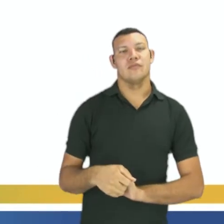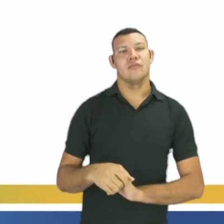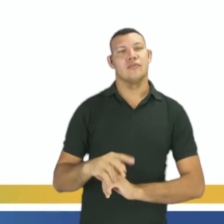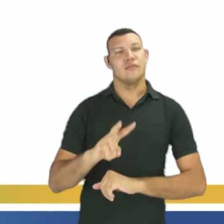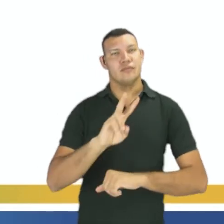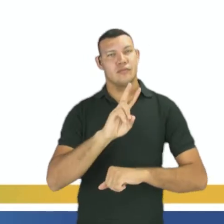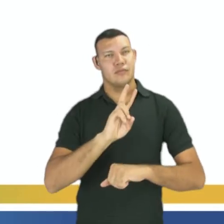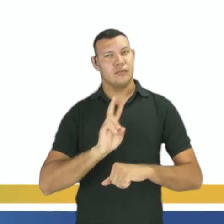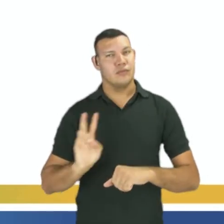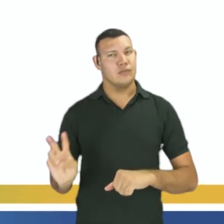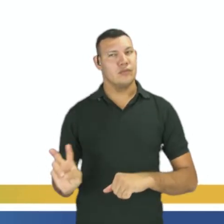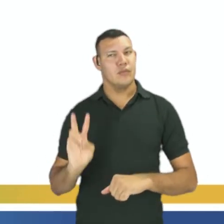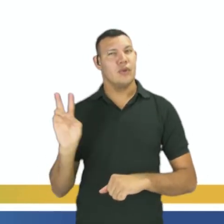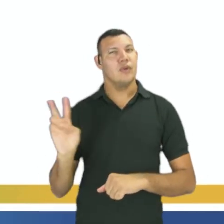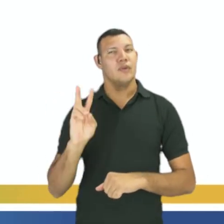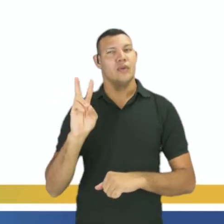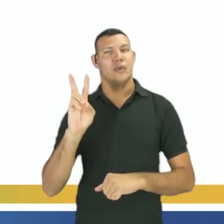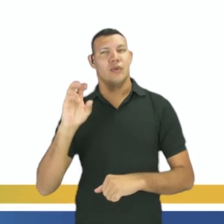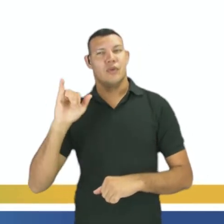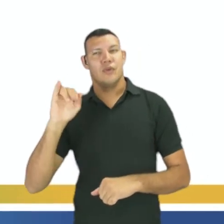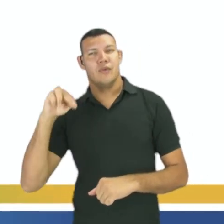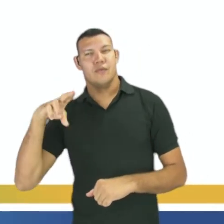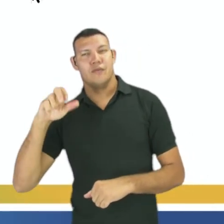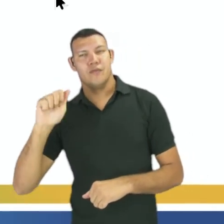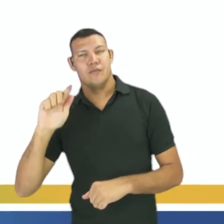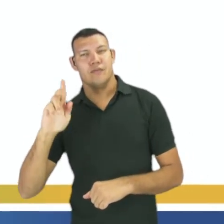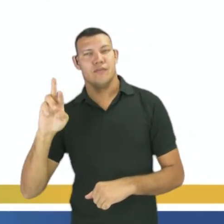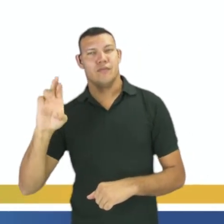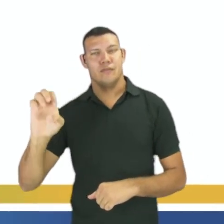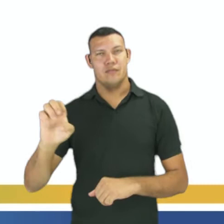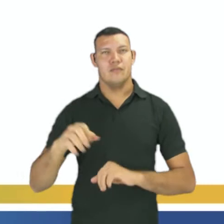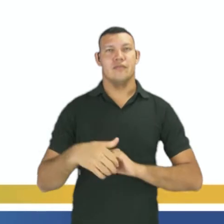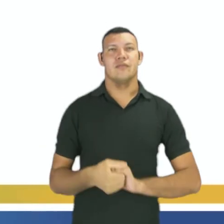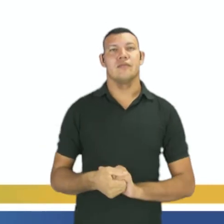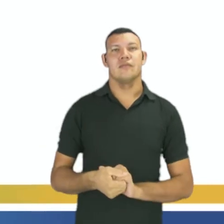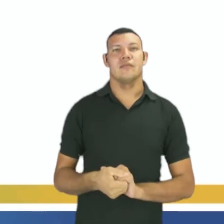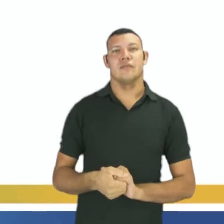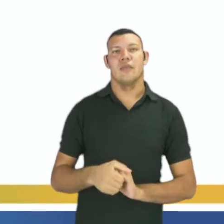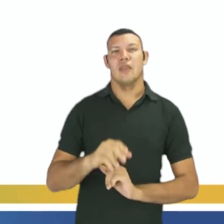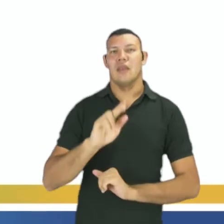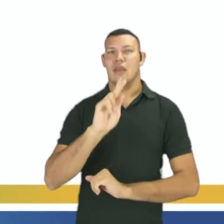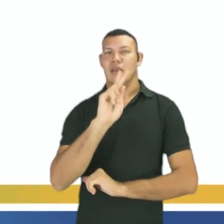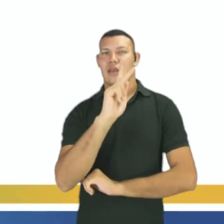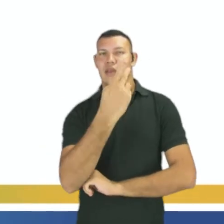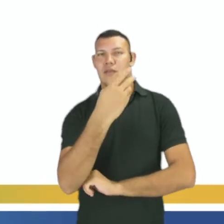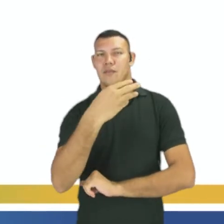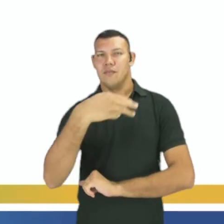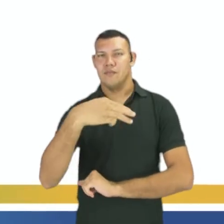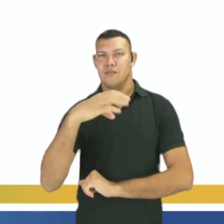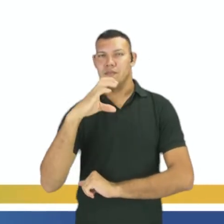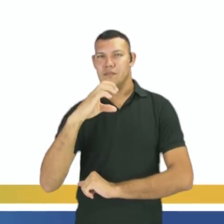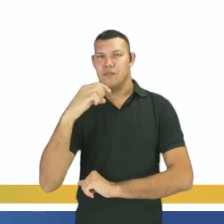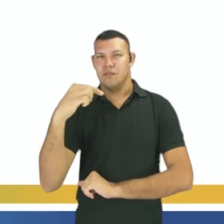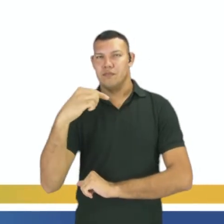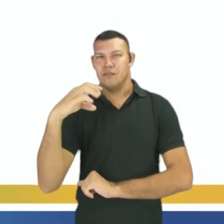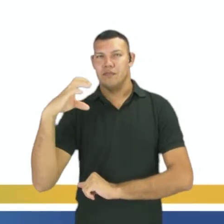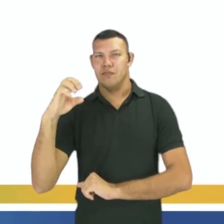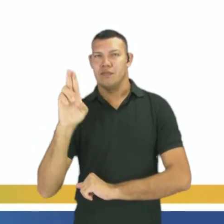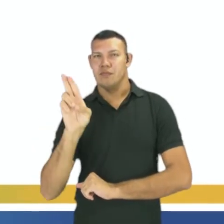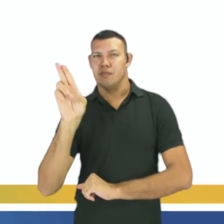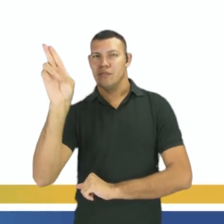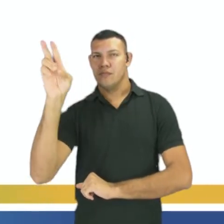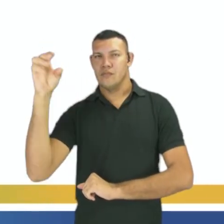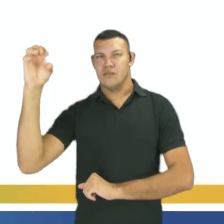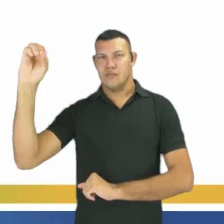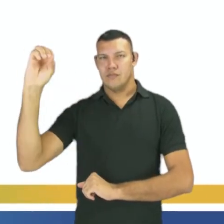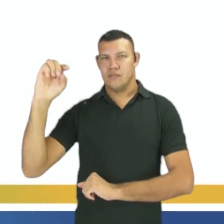na alimentação, o ácido etanoico, que tem a carbonila, e aqui você vê uma hidroxila, e aqui uma